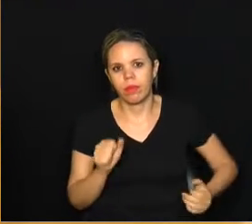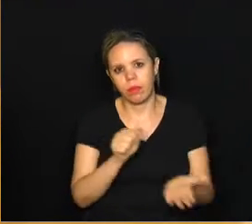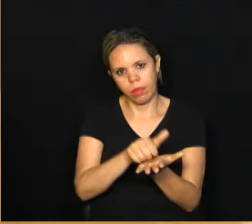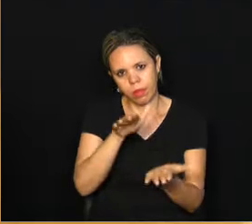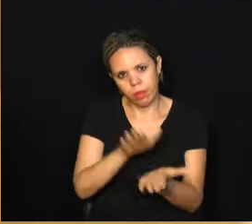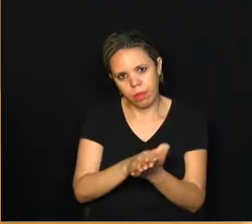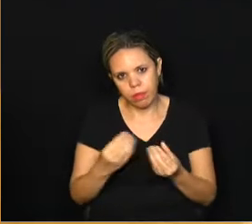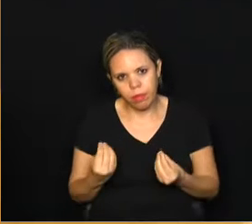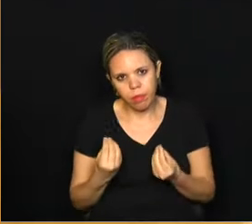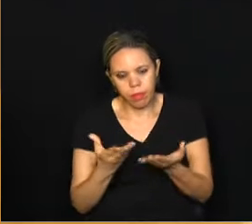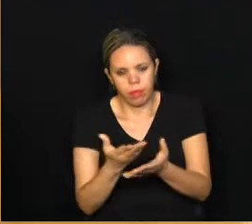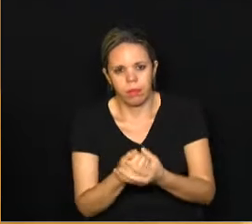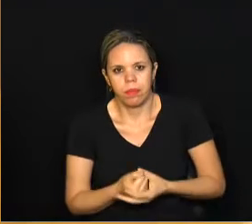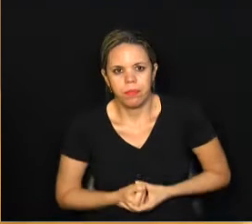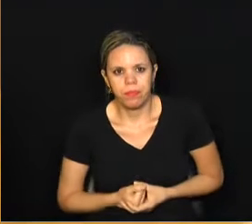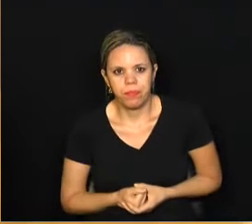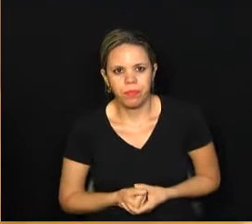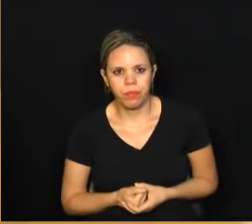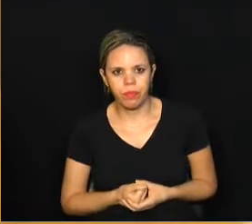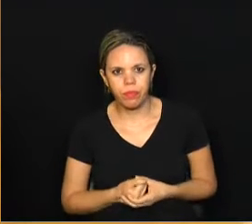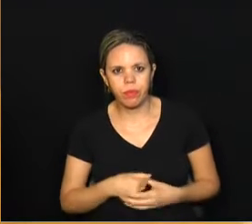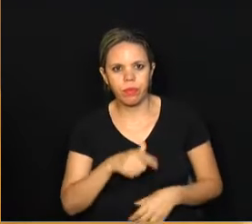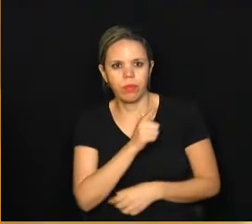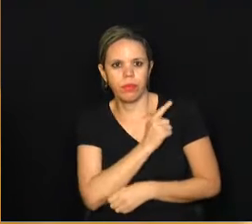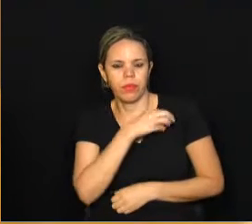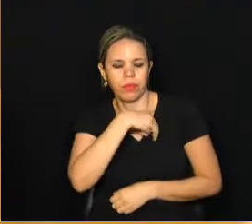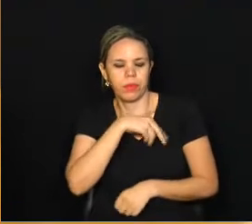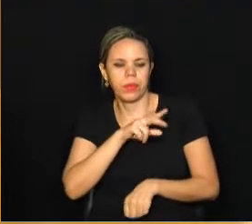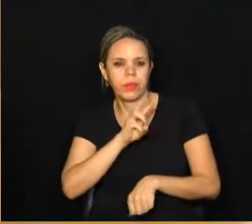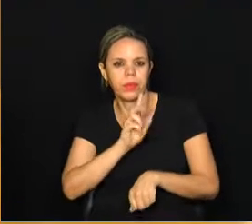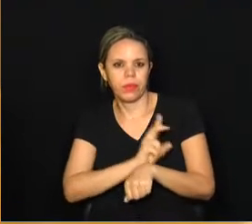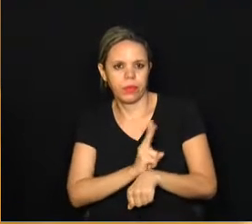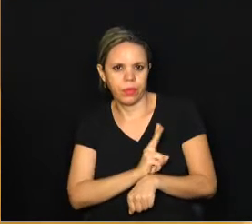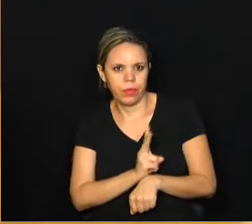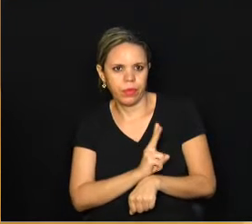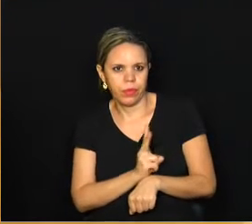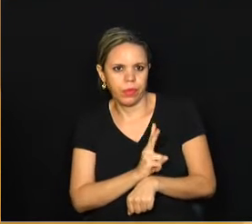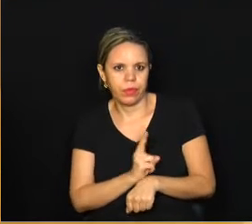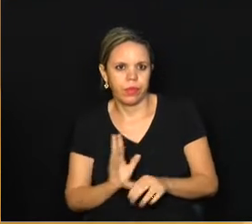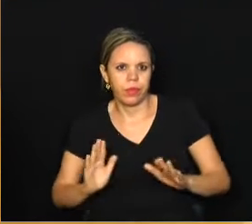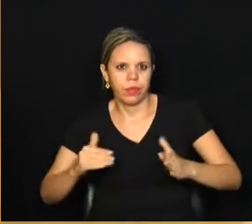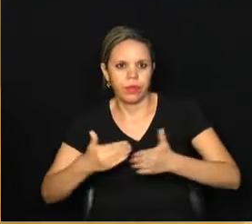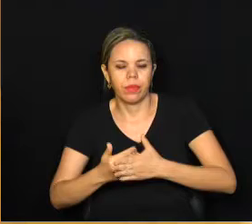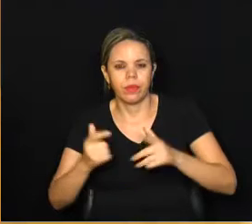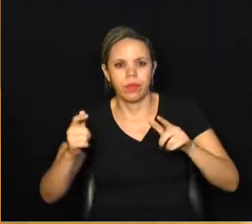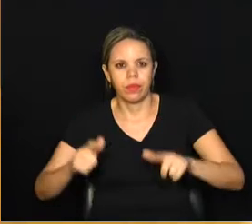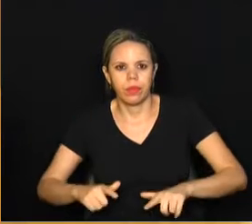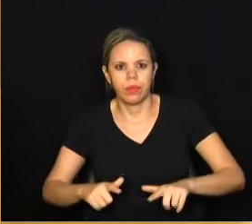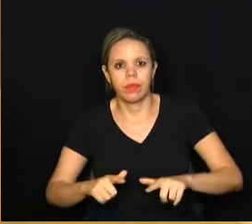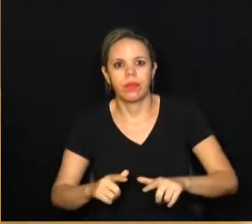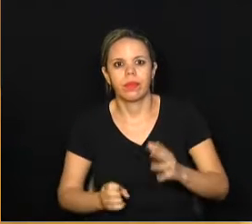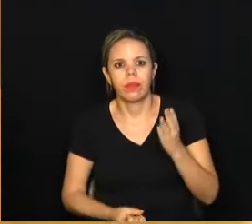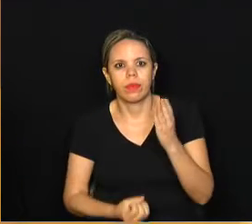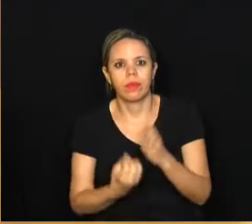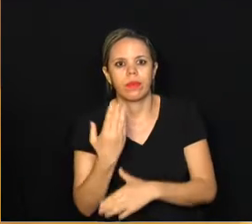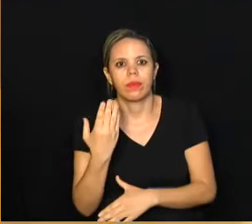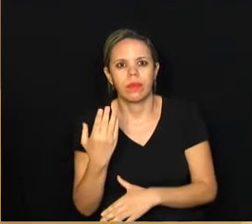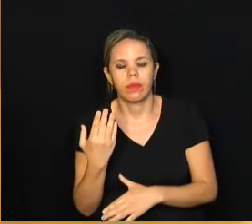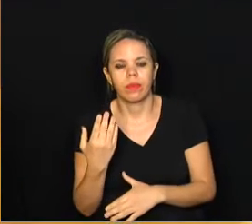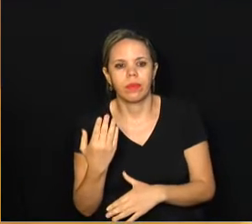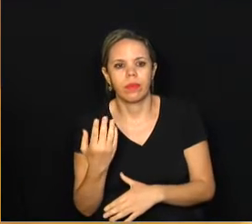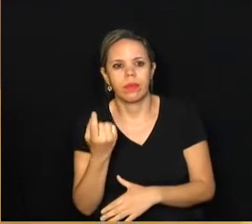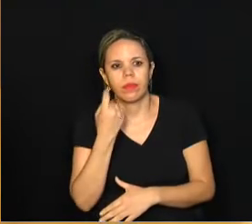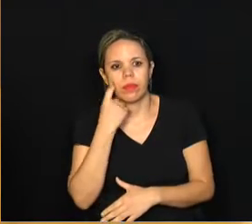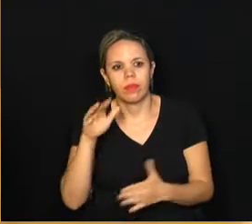foram aplicadas. A Guarda Municipal, em especial, nas barreiras do toque de recolher, que acontece de